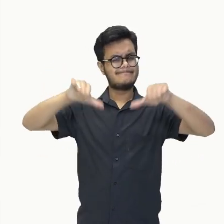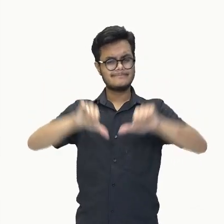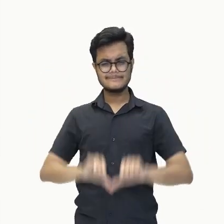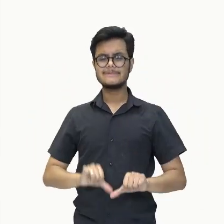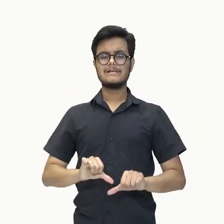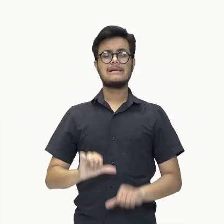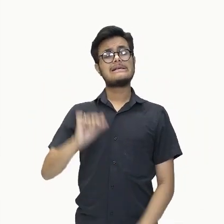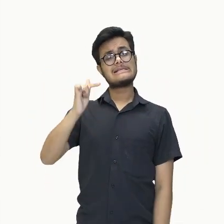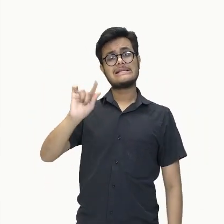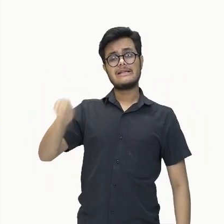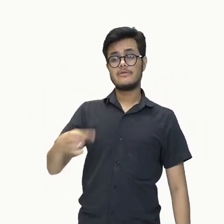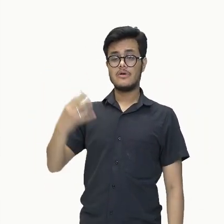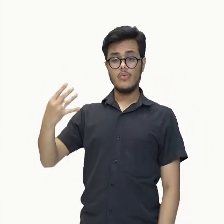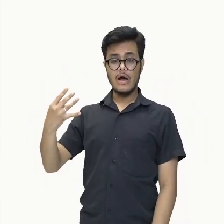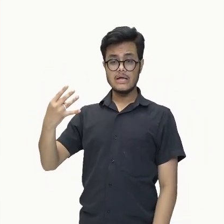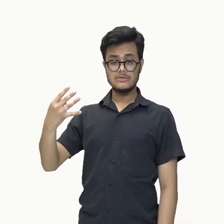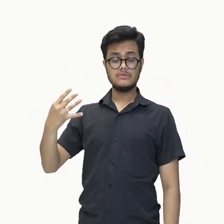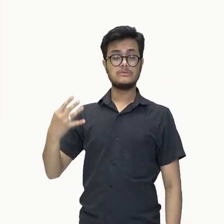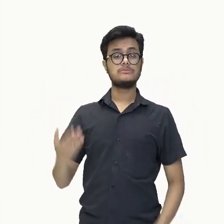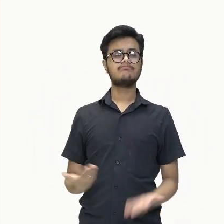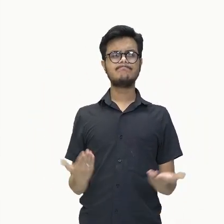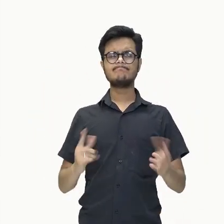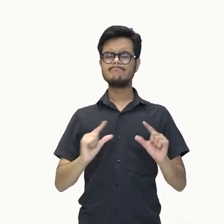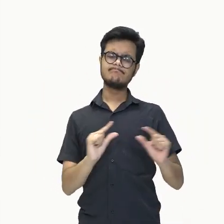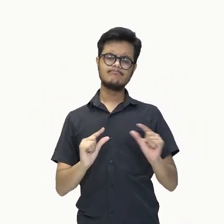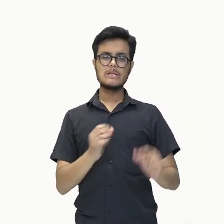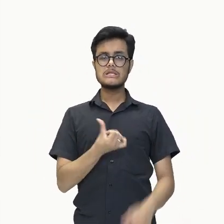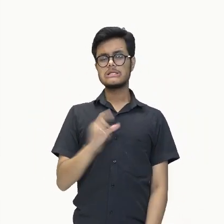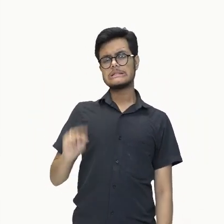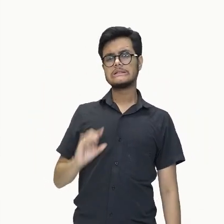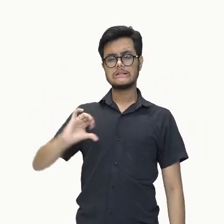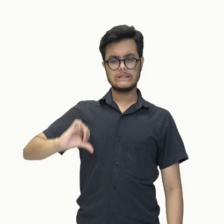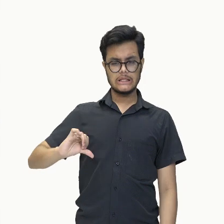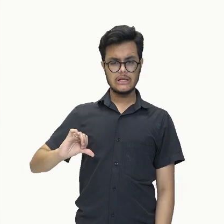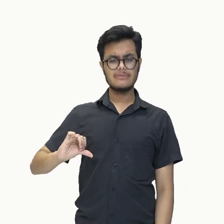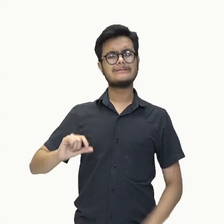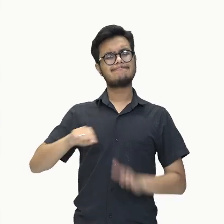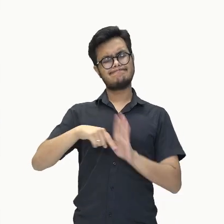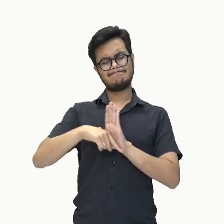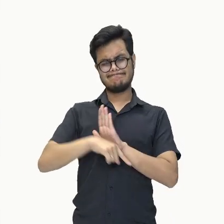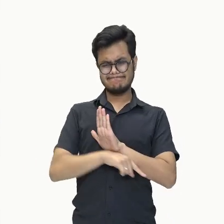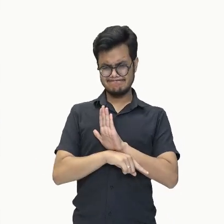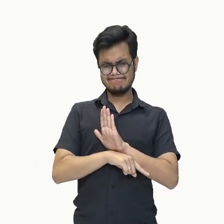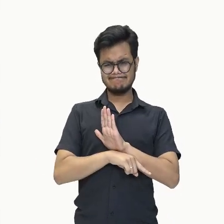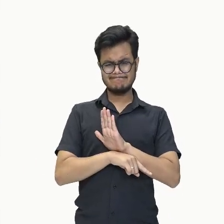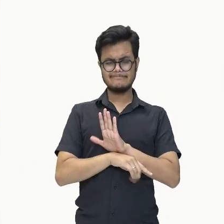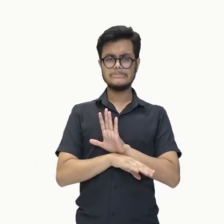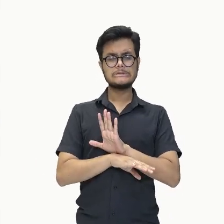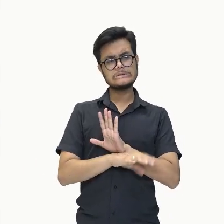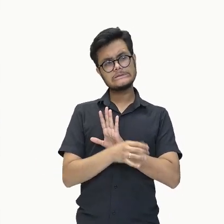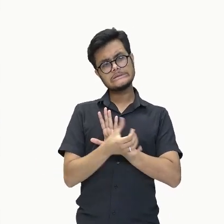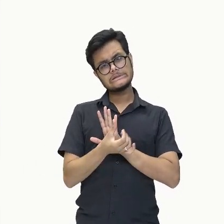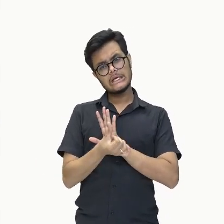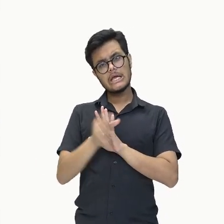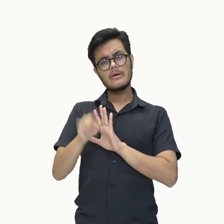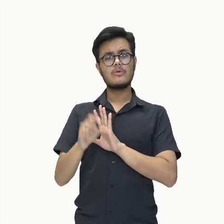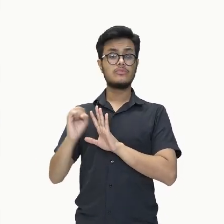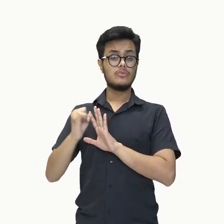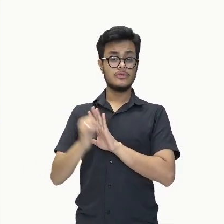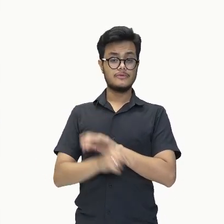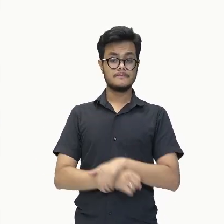de 7,4%, uma baixa de 6,9% e abaixou mais ainda, aumentou um pouquinho, 6,8%. Muito